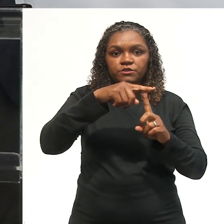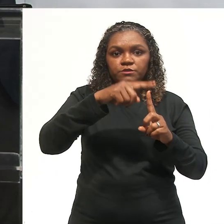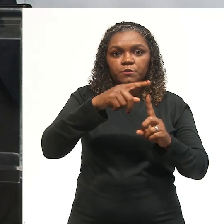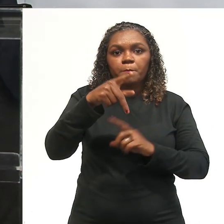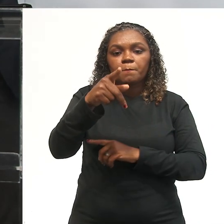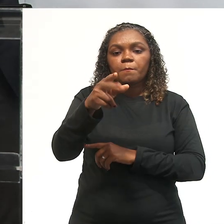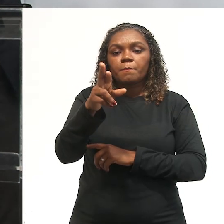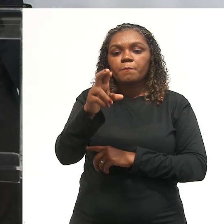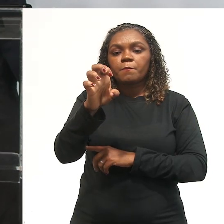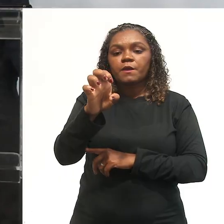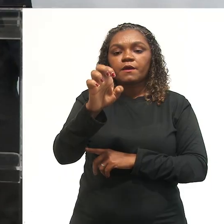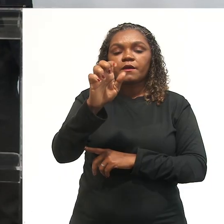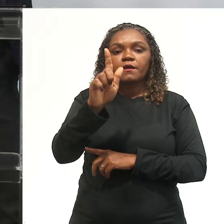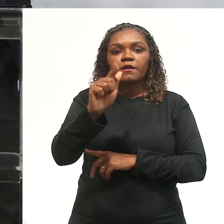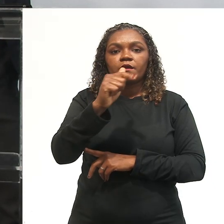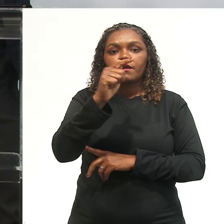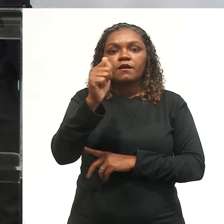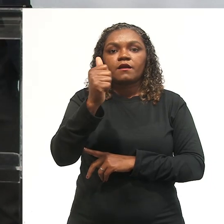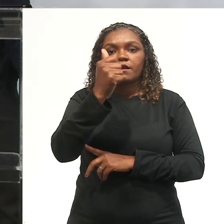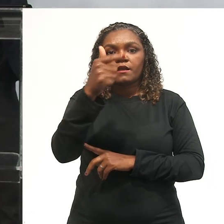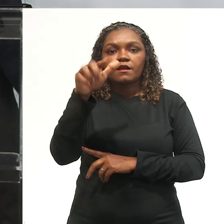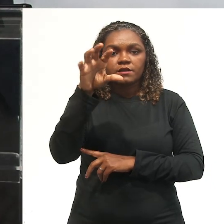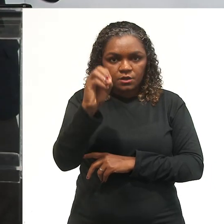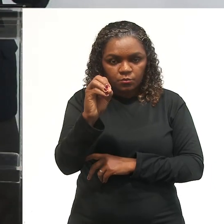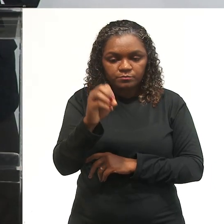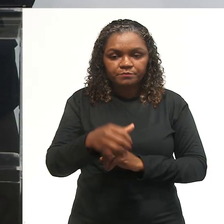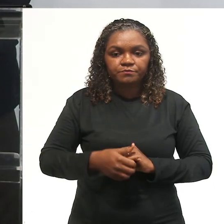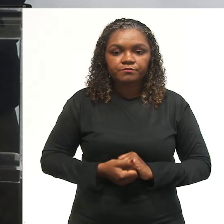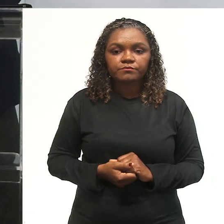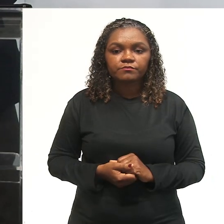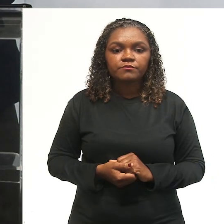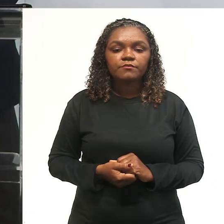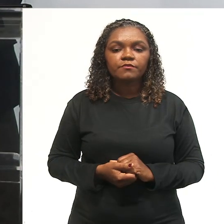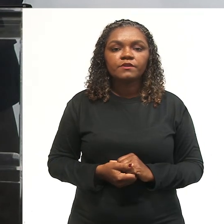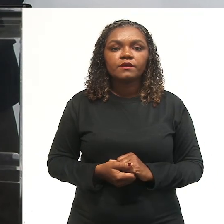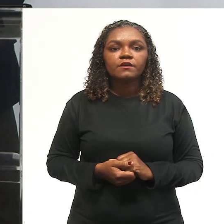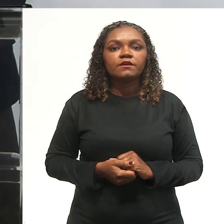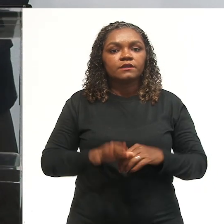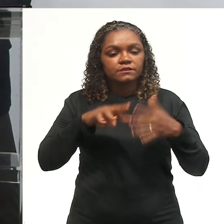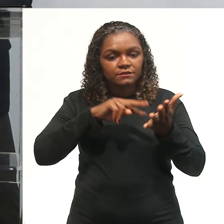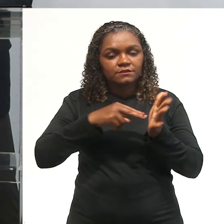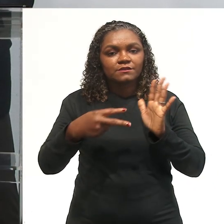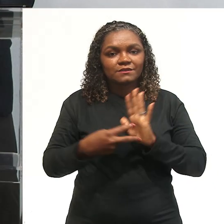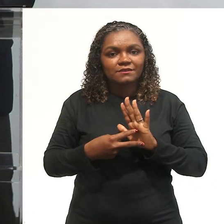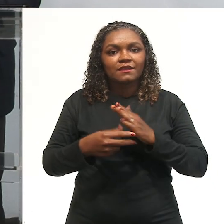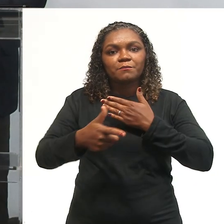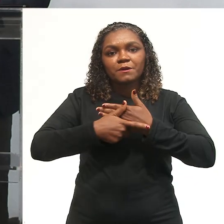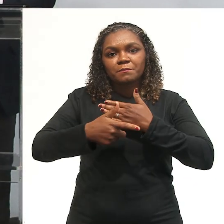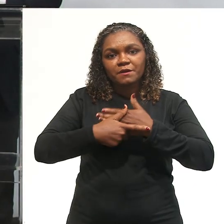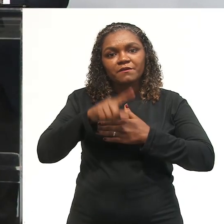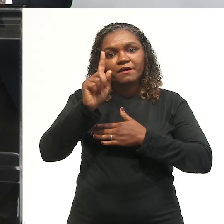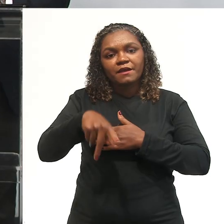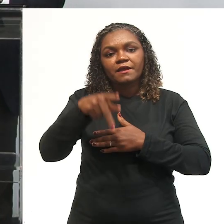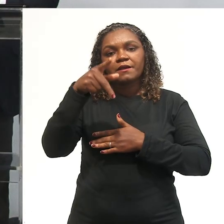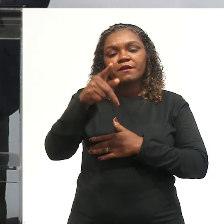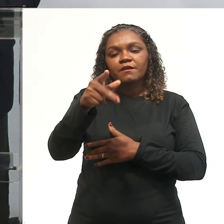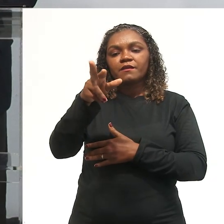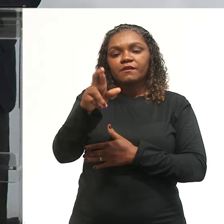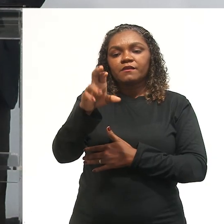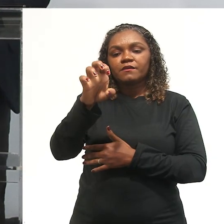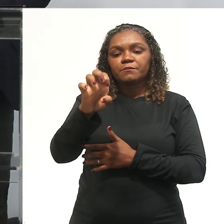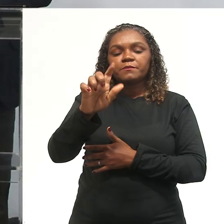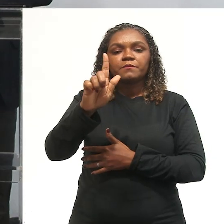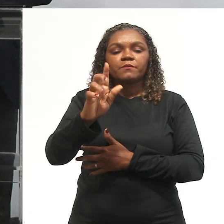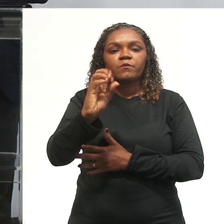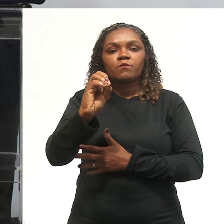ser agente de contratação e é designado como pregoeiro. Neste caso, então, quando nós falamos do